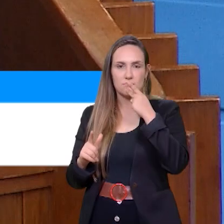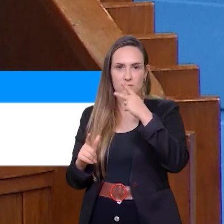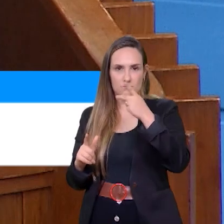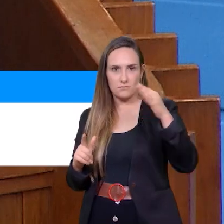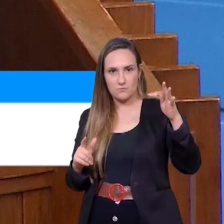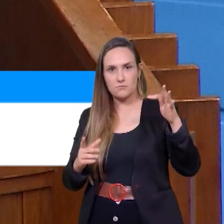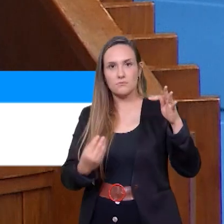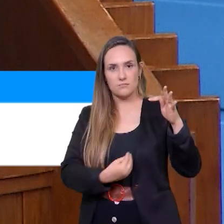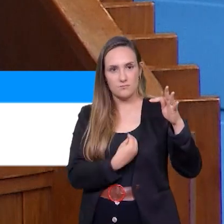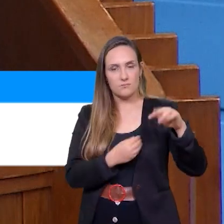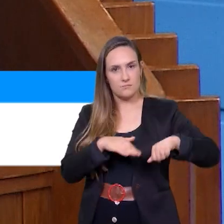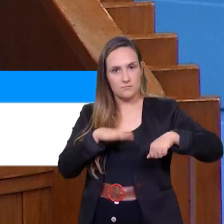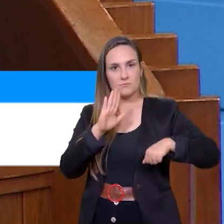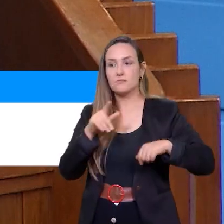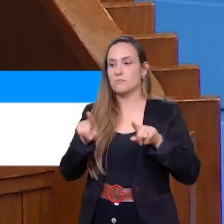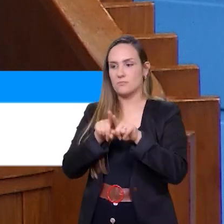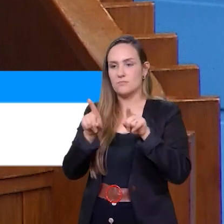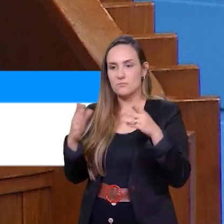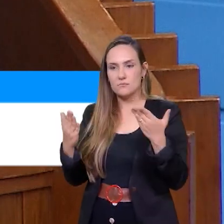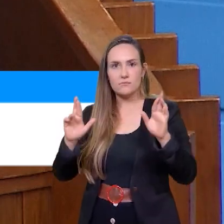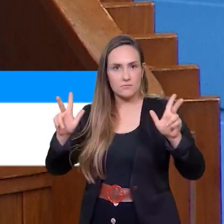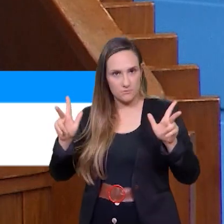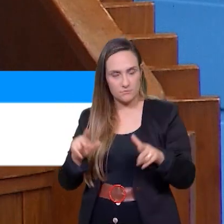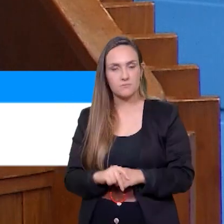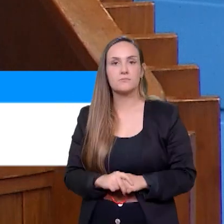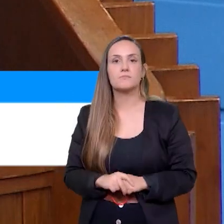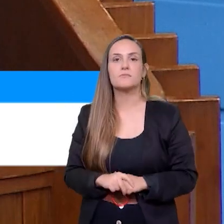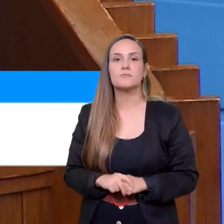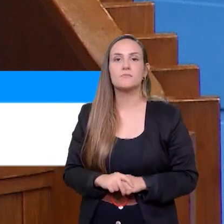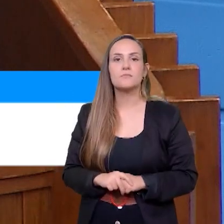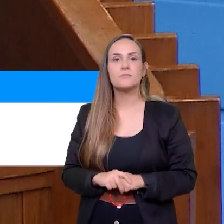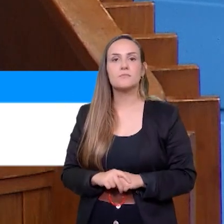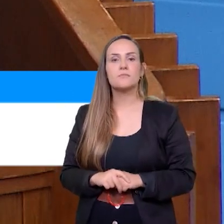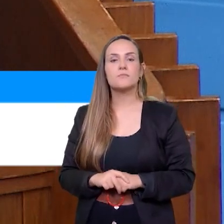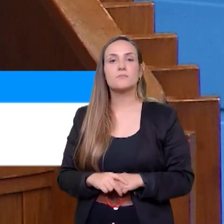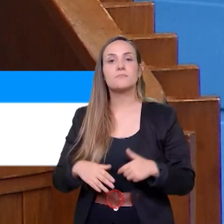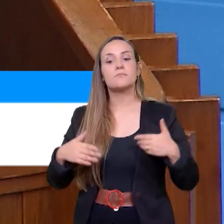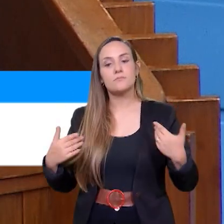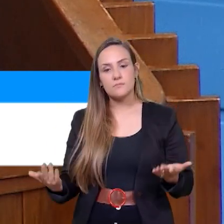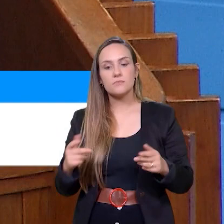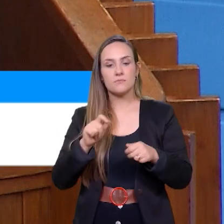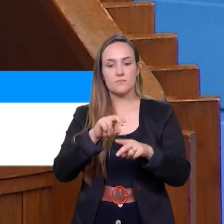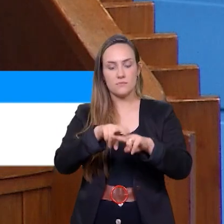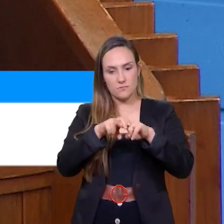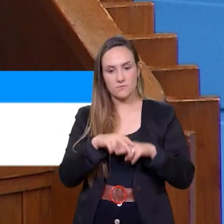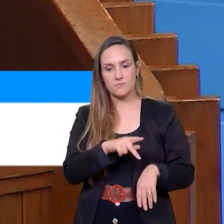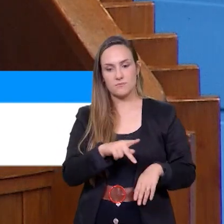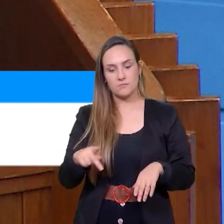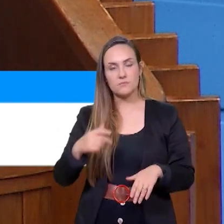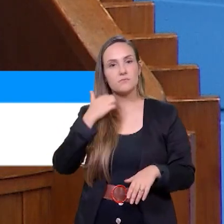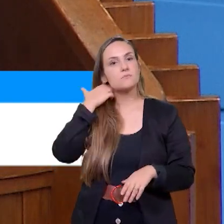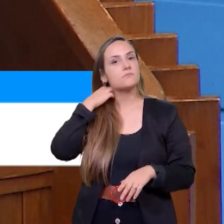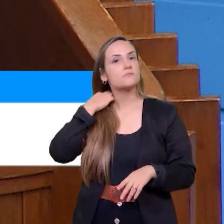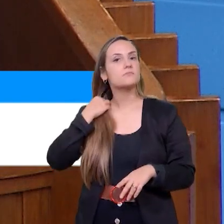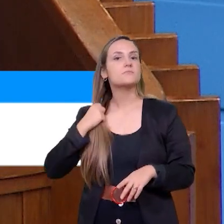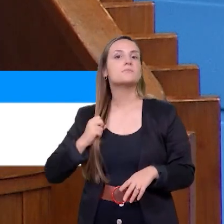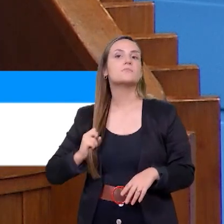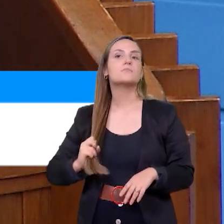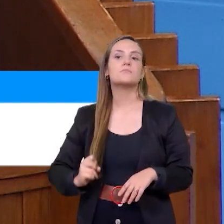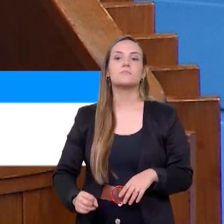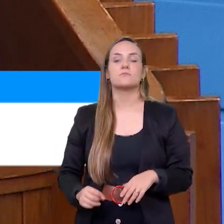maior, principalmente por parte do Partido dos Trabalhadores, quando, nas outras 4 eleições que venceu, governou o Brasil.